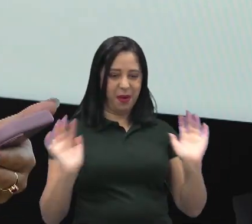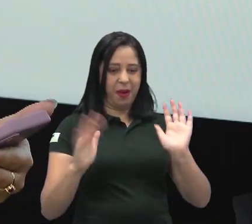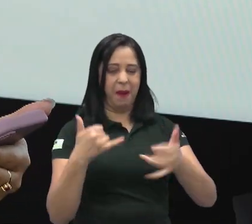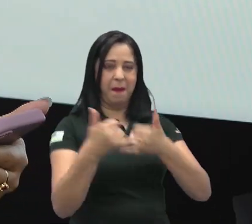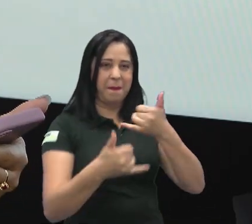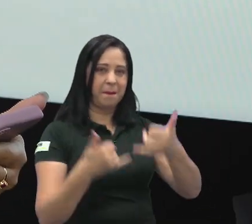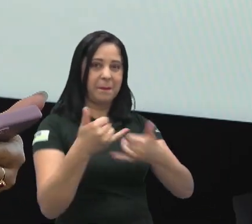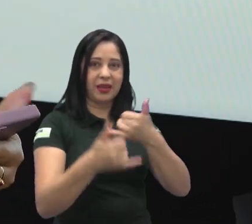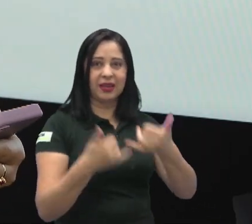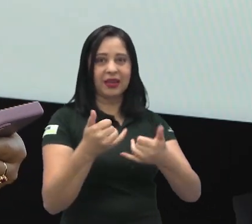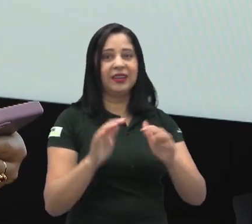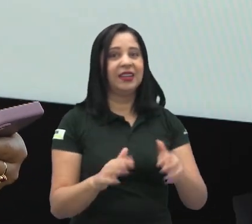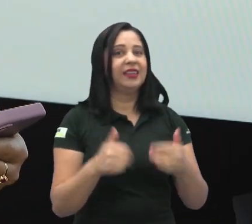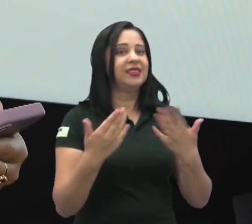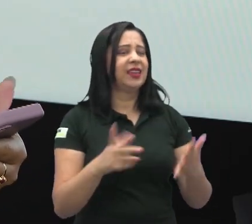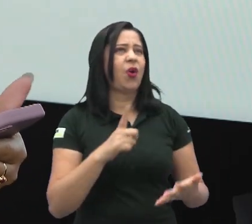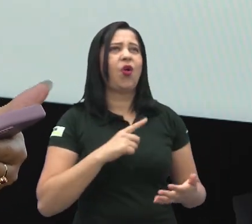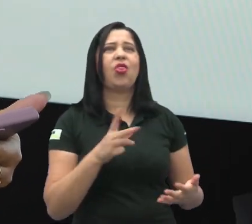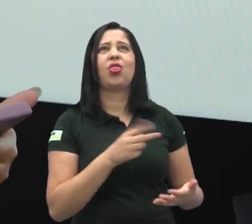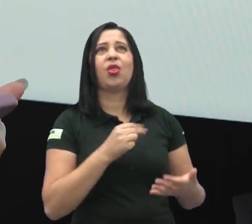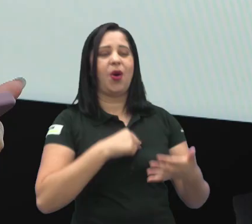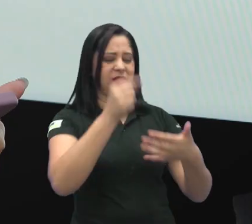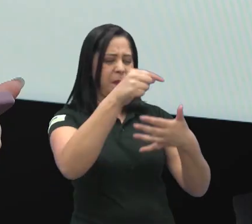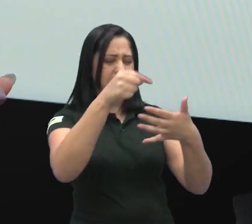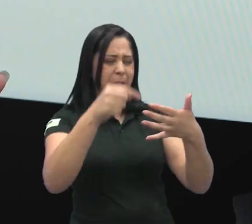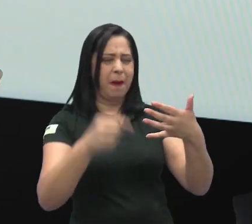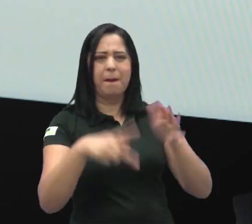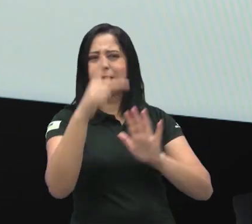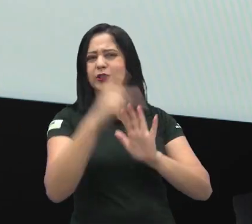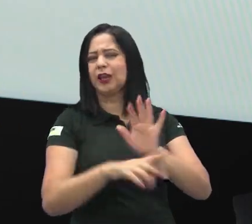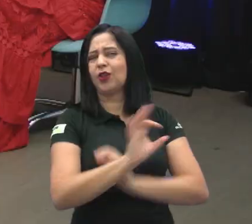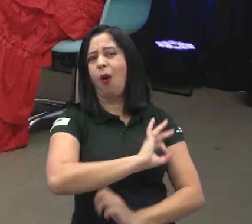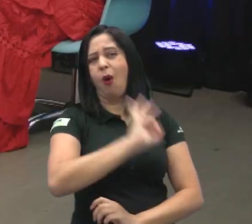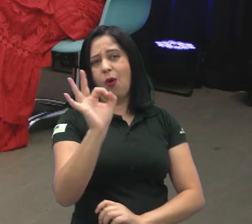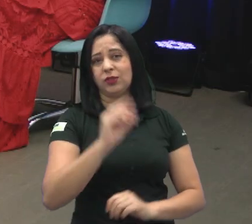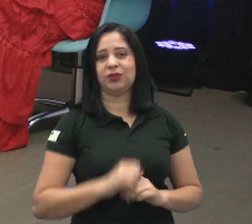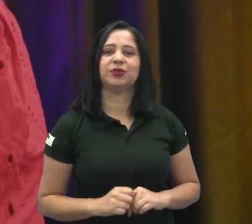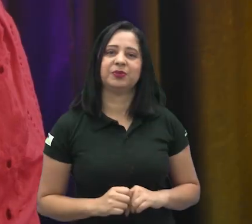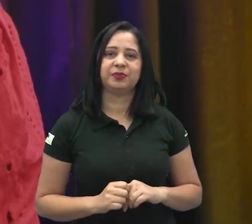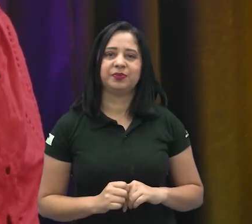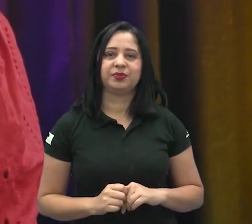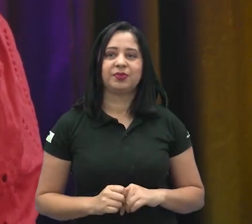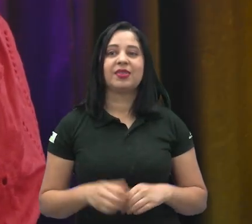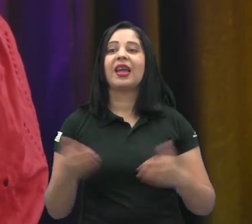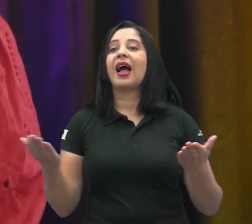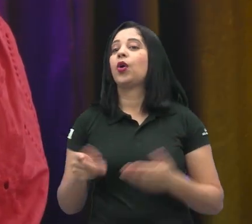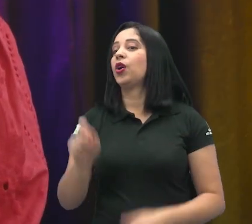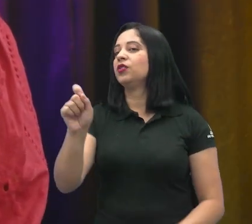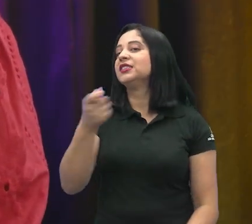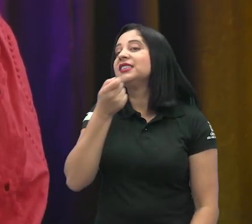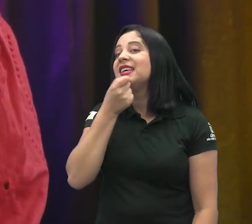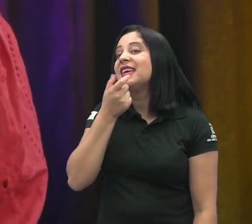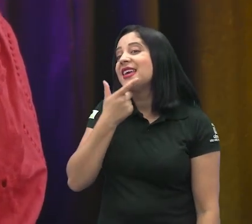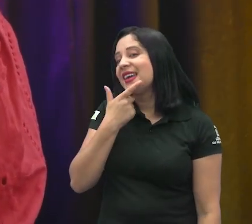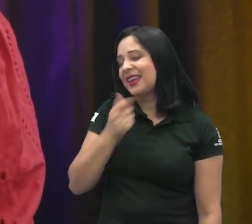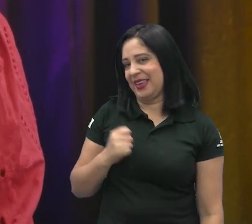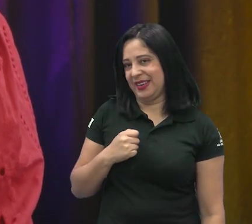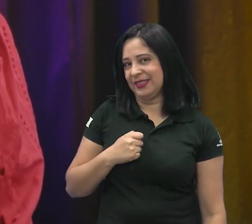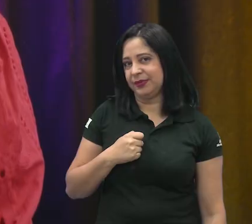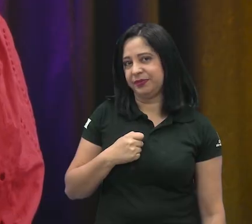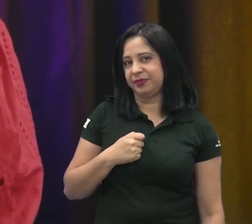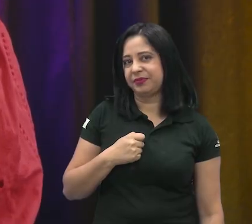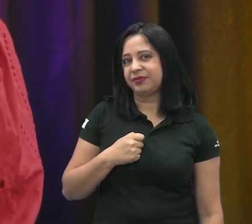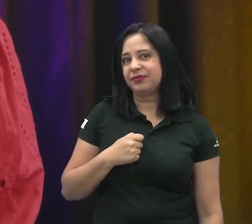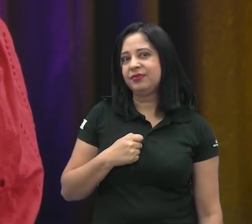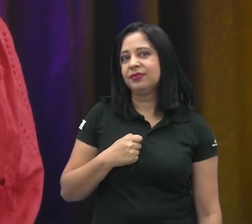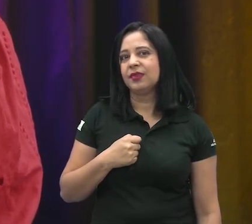são muitos projetos, assim, imensos, que dá pra gente ficar aqui muito tempo falando, né, Guerra? Então, agora a gente vai falar com Guerra. Guerra, você que acompanha